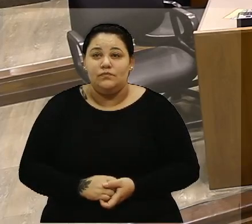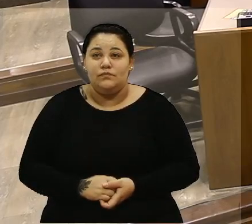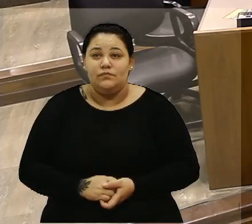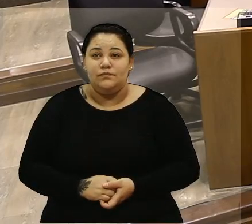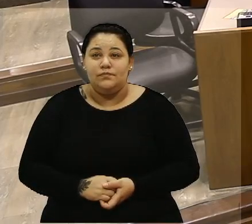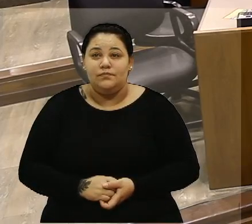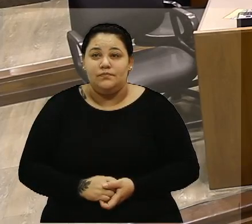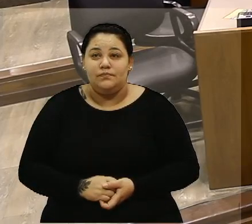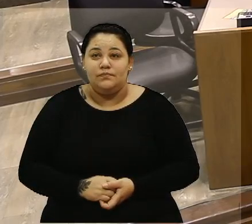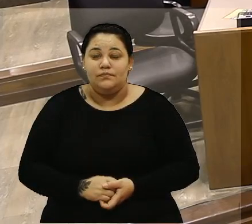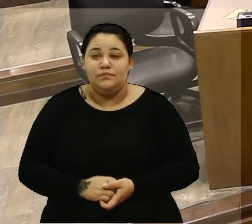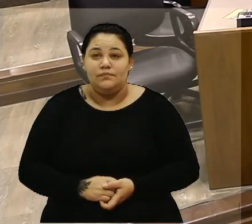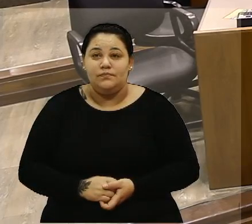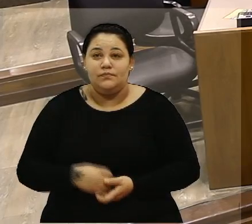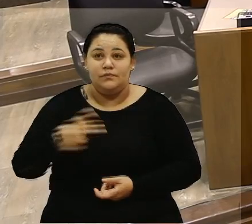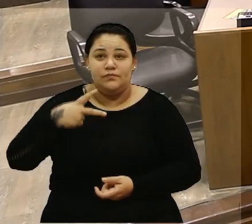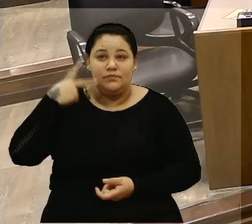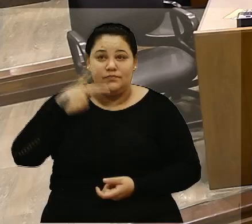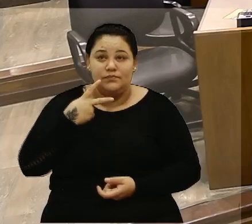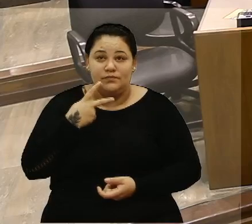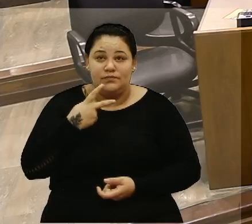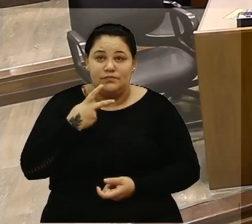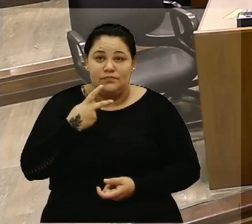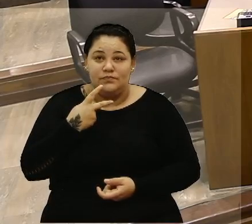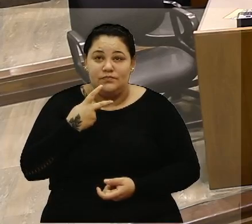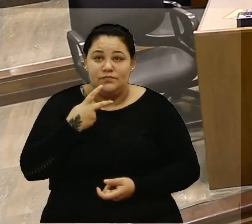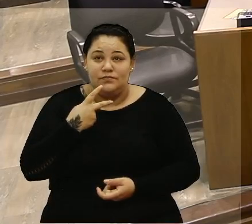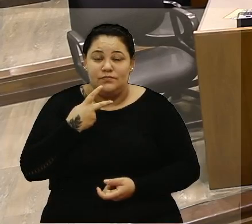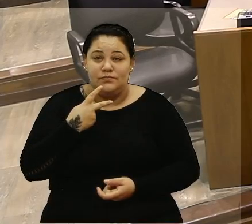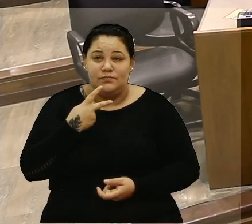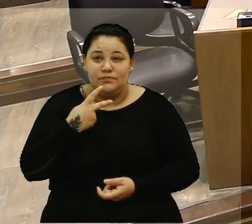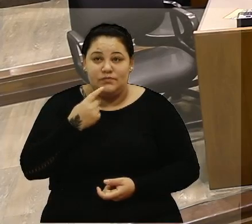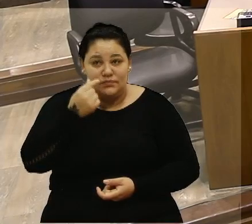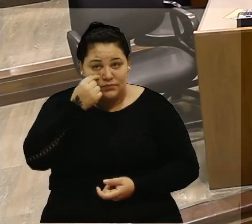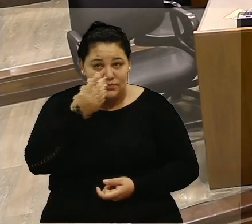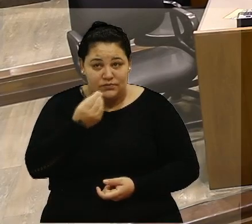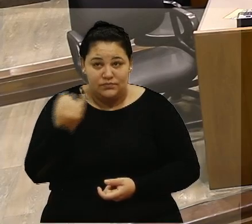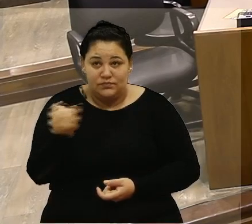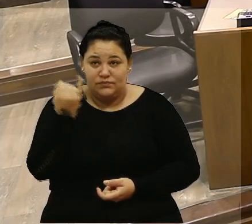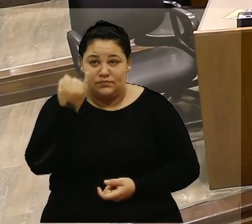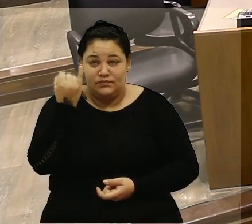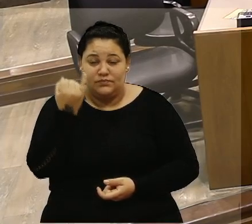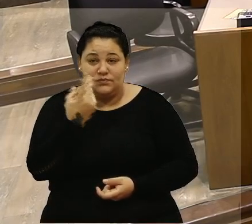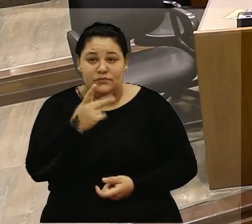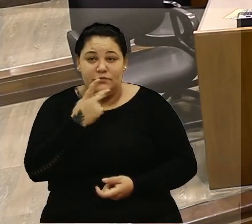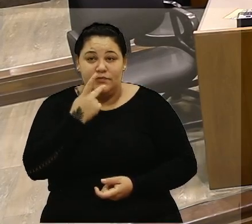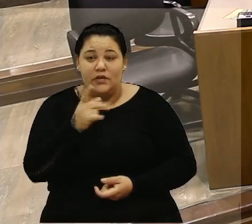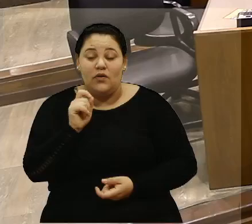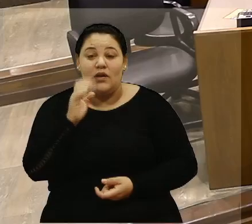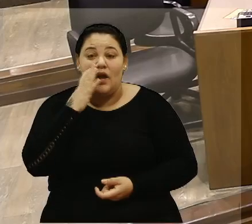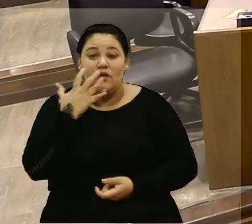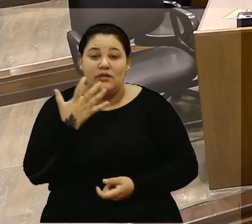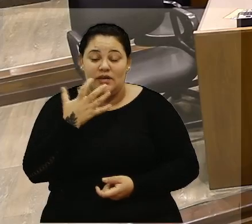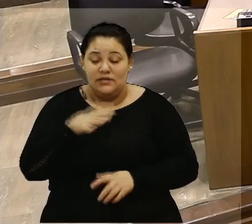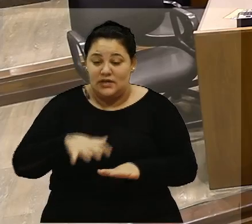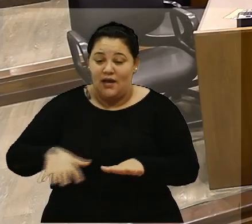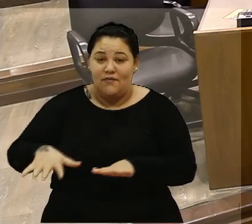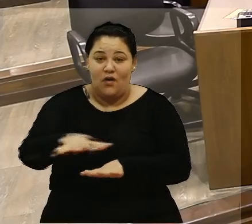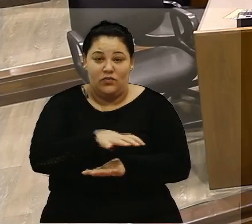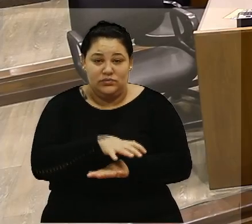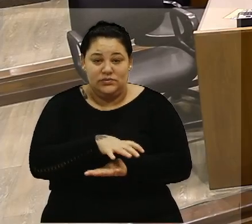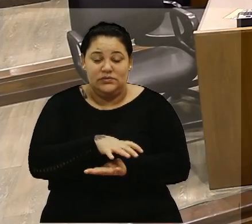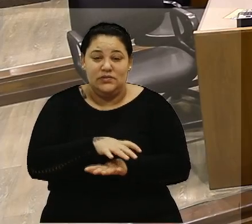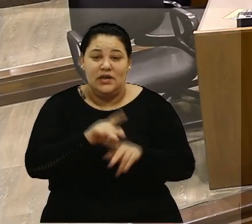Vereador Eloy, muito importante também a sua fala. E o que acontece ao redor lá? O pessoal